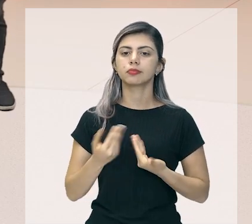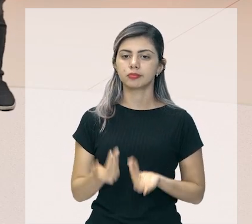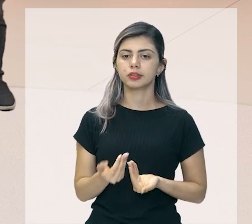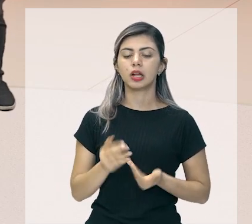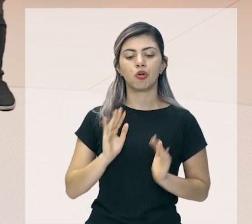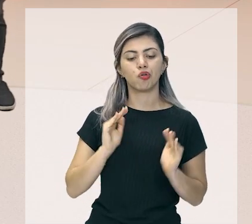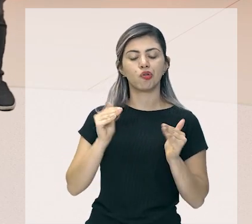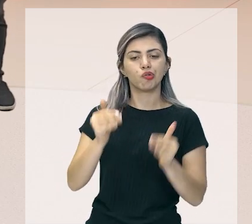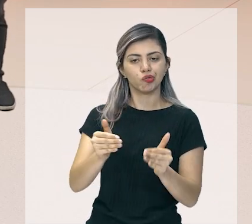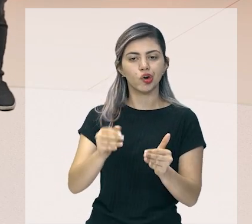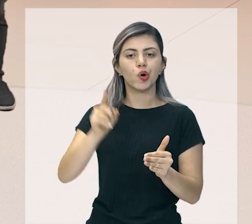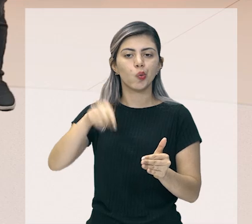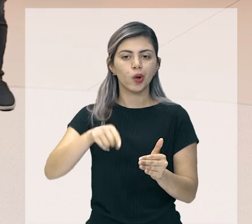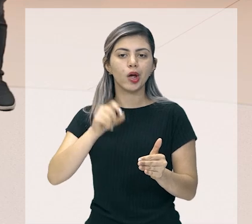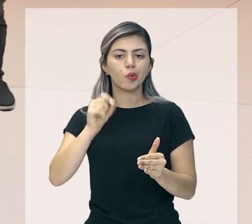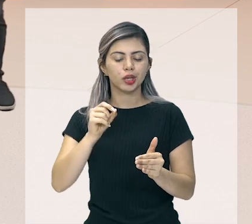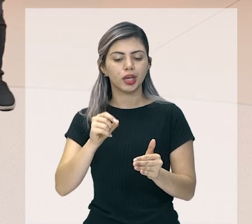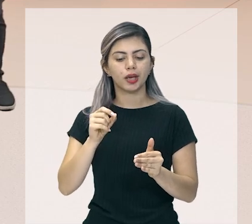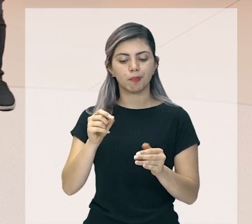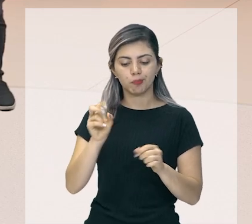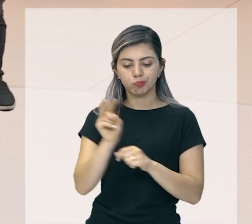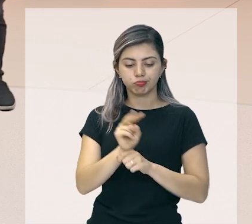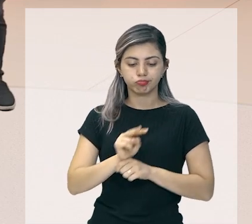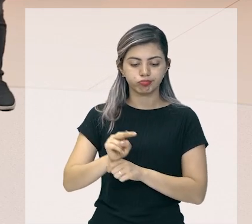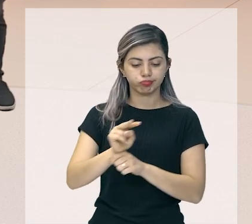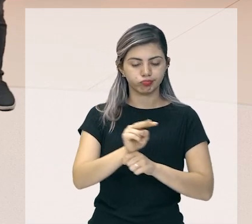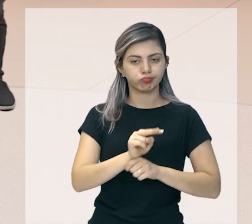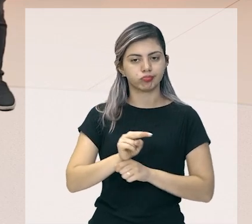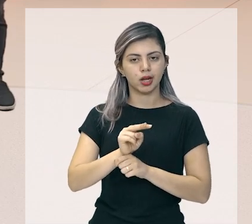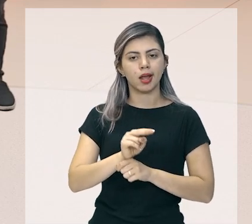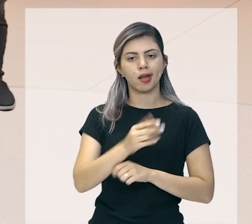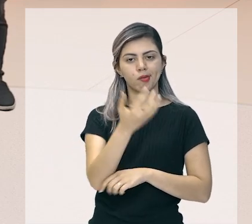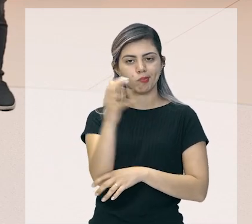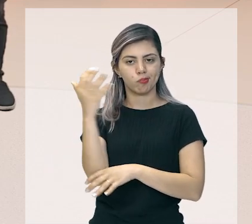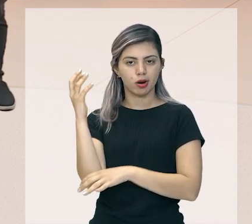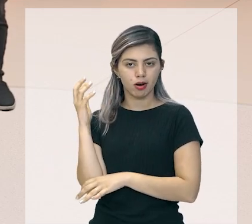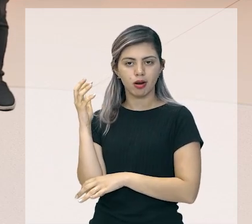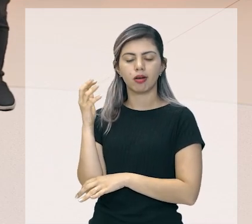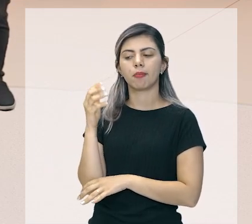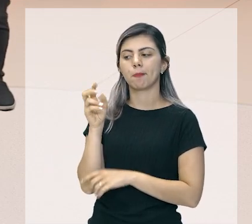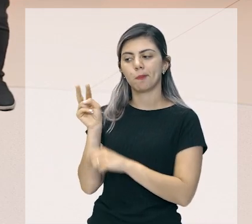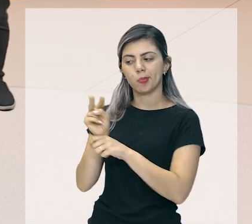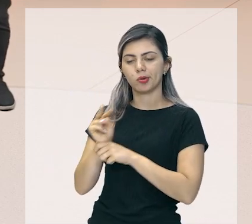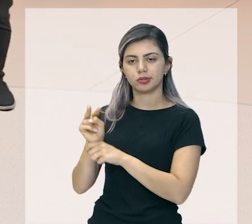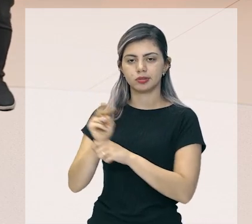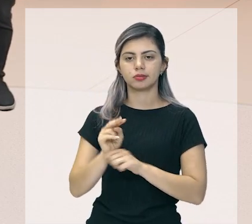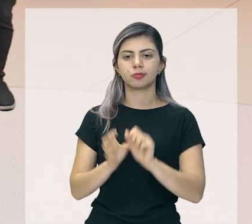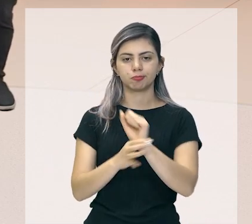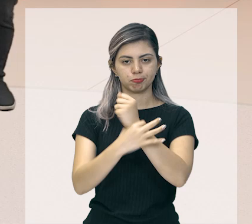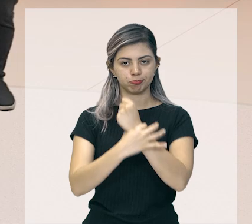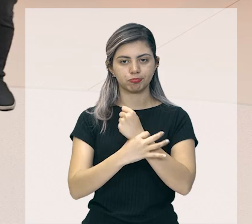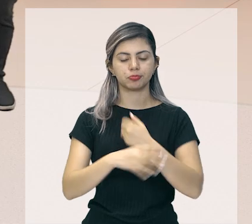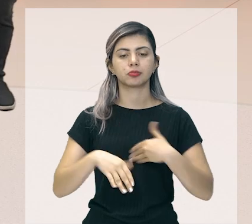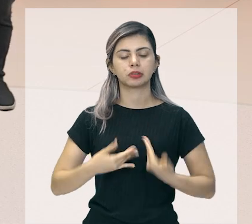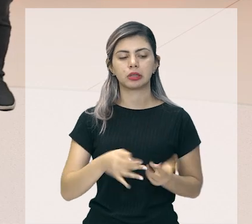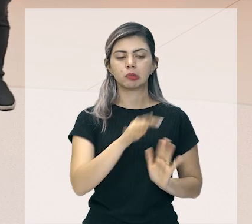especial de administração, ao qual se aplicam garantias adequadas de proteção. Esse